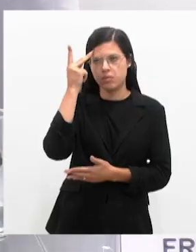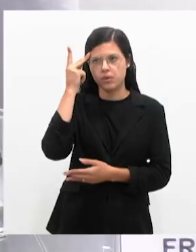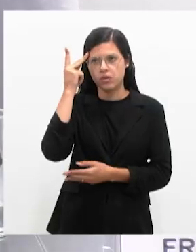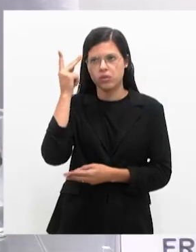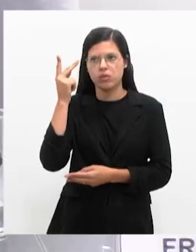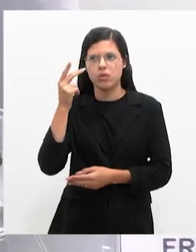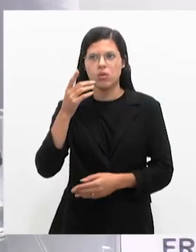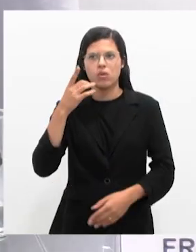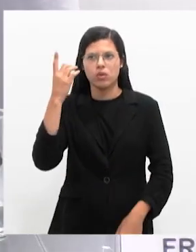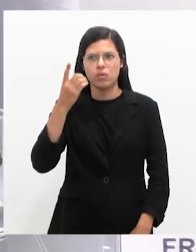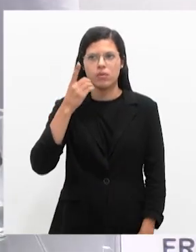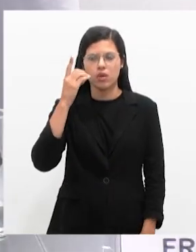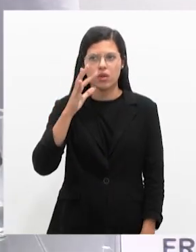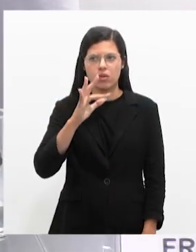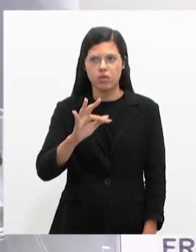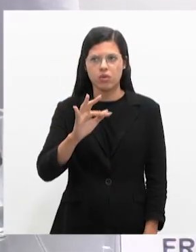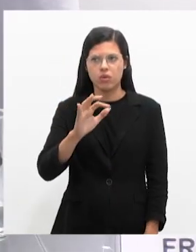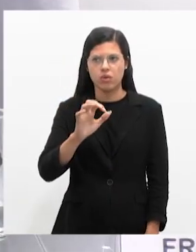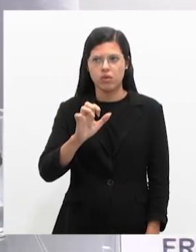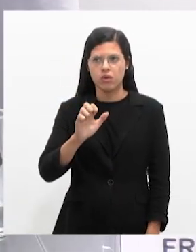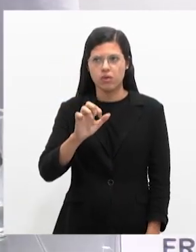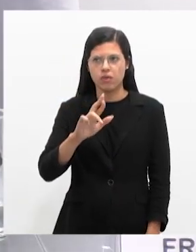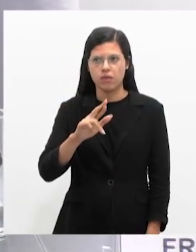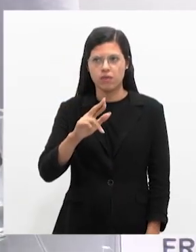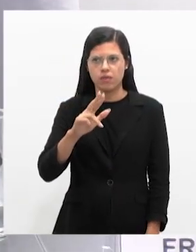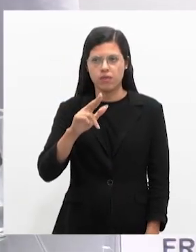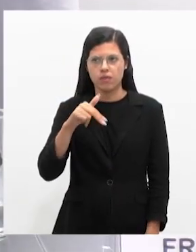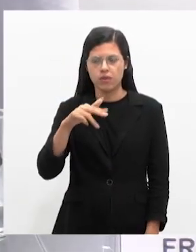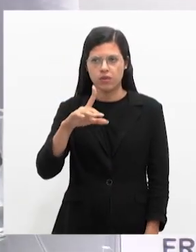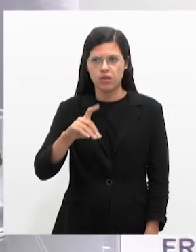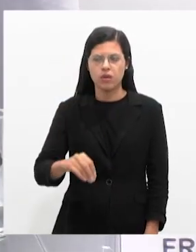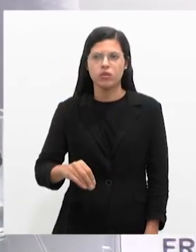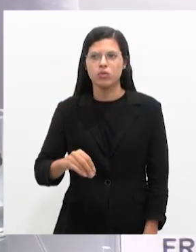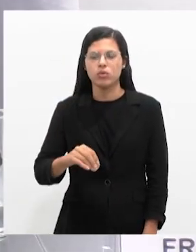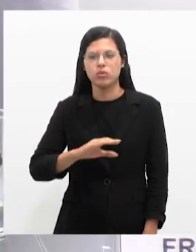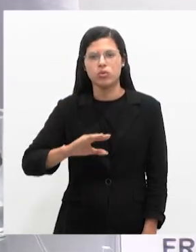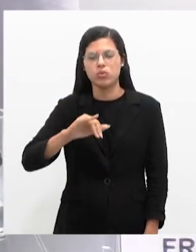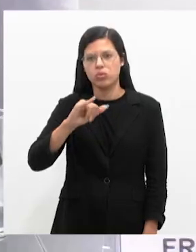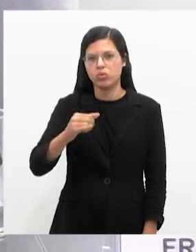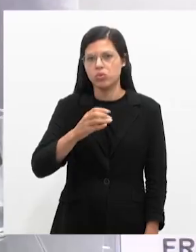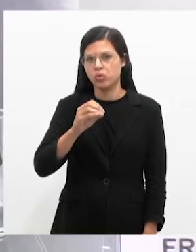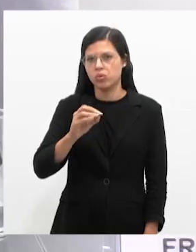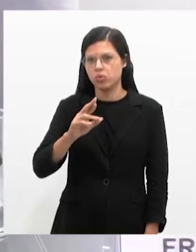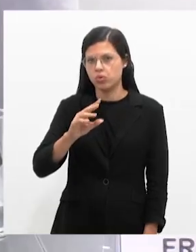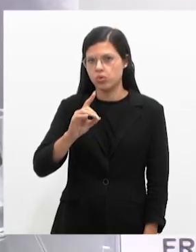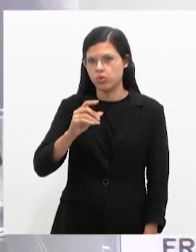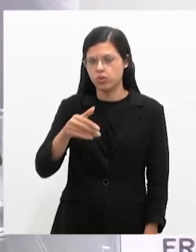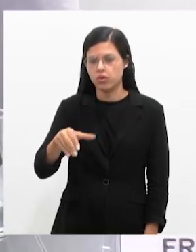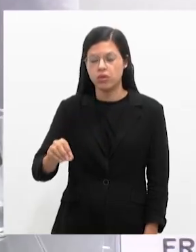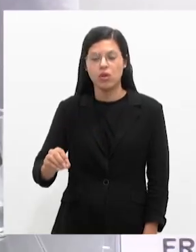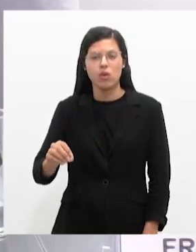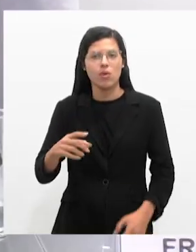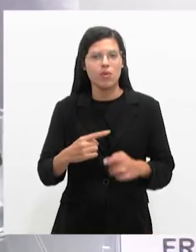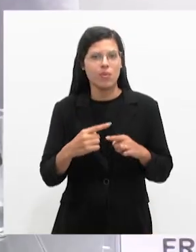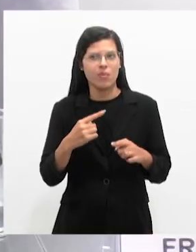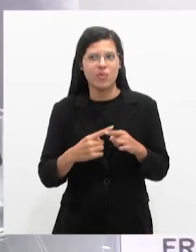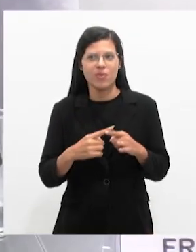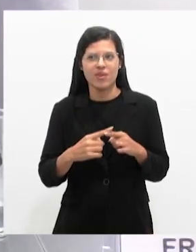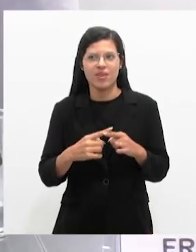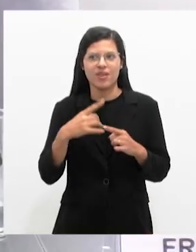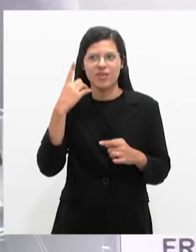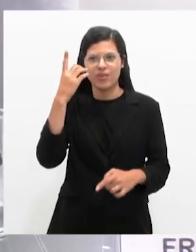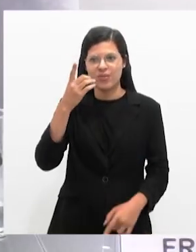prefeito Fernando Jordão, pelos olhares muito atentos da deputada Célia, que devem transformar a vida do pobre Fernando